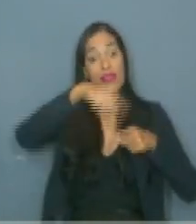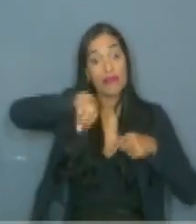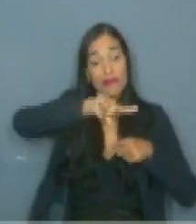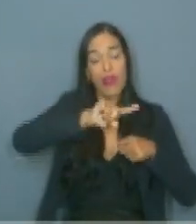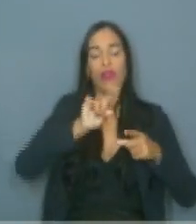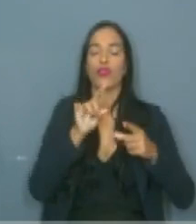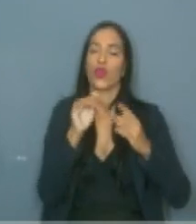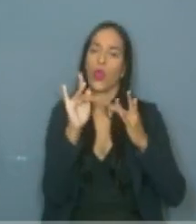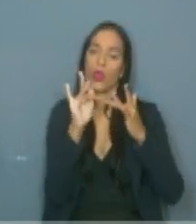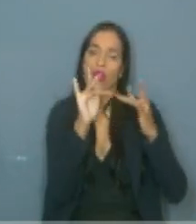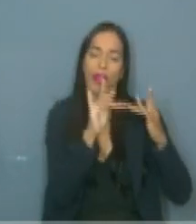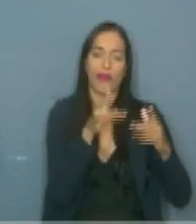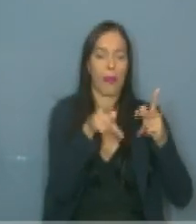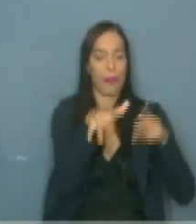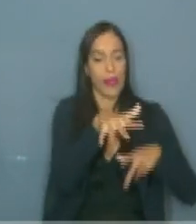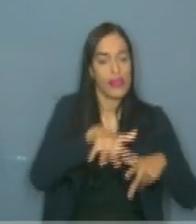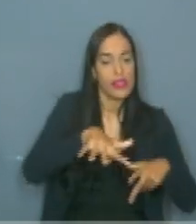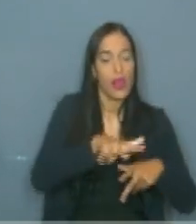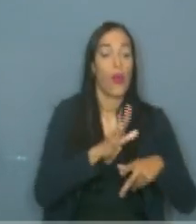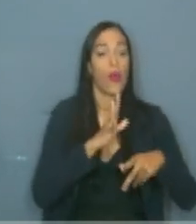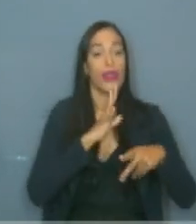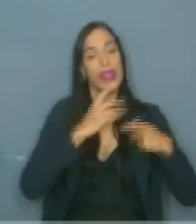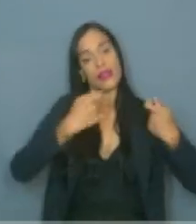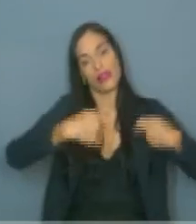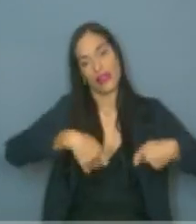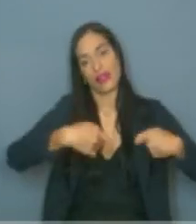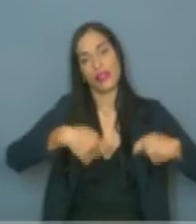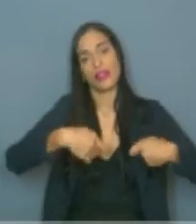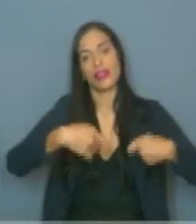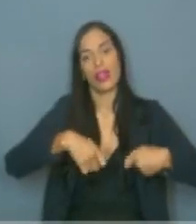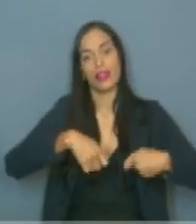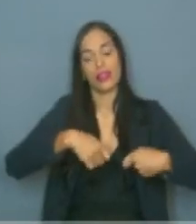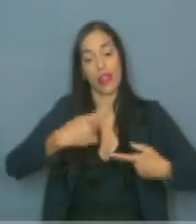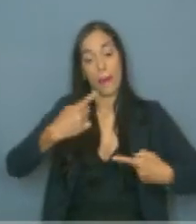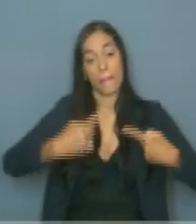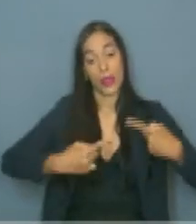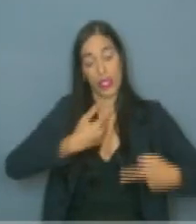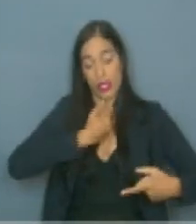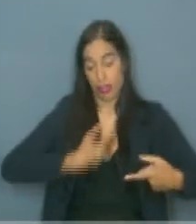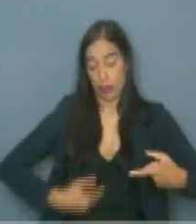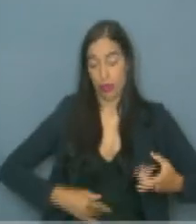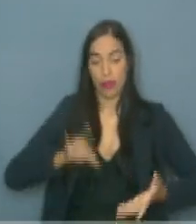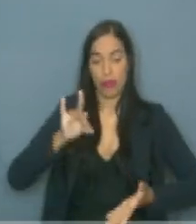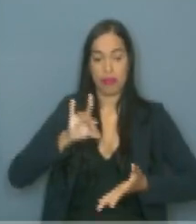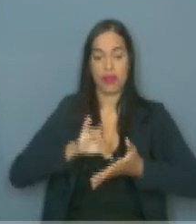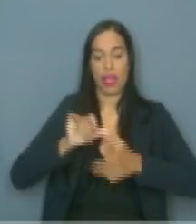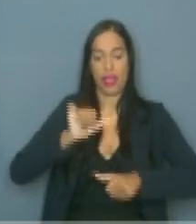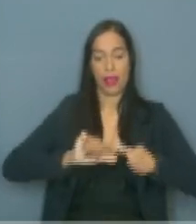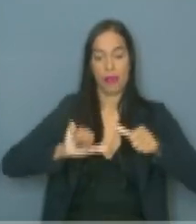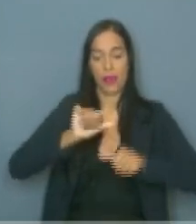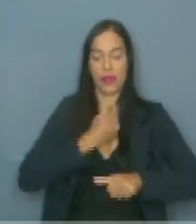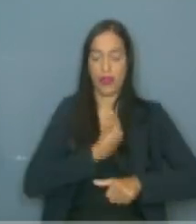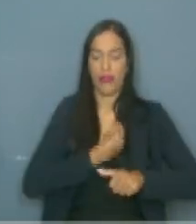população, conhecer as suas necessidades e buscar prover políticas públicas que façam a diferença na vida delas.